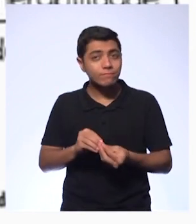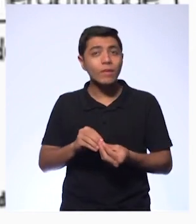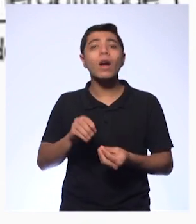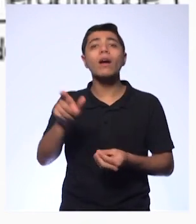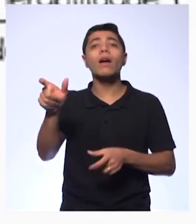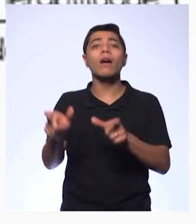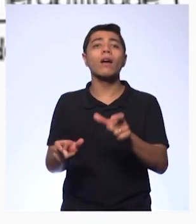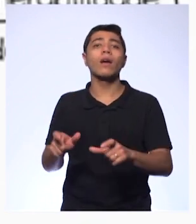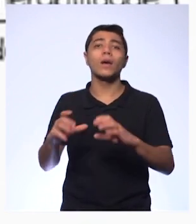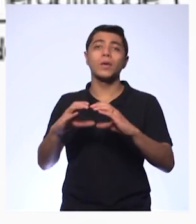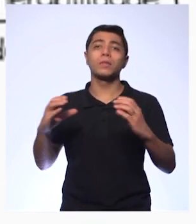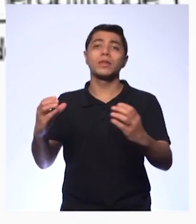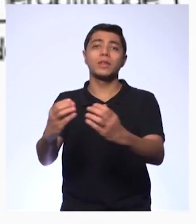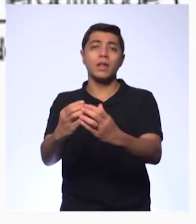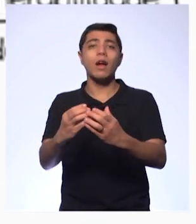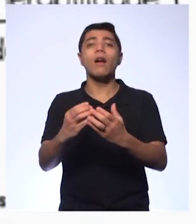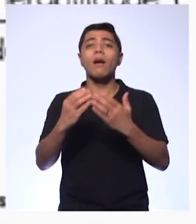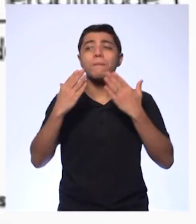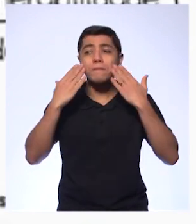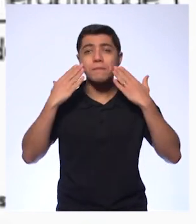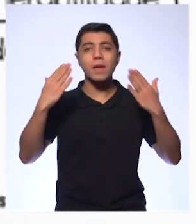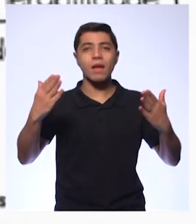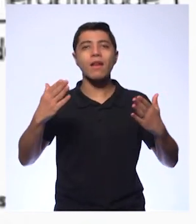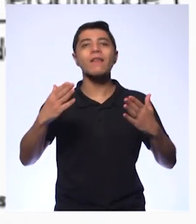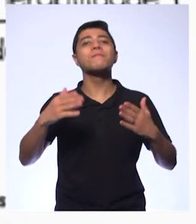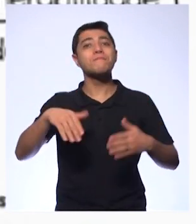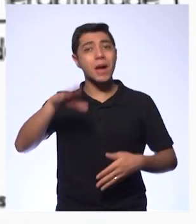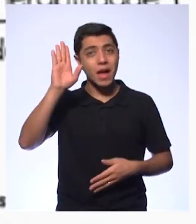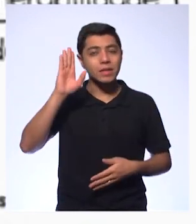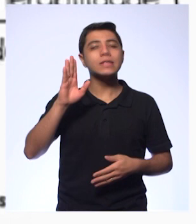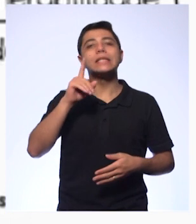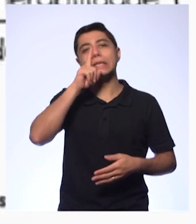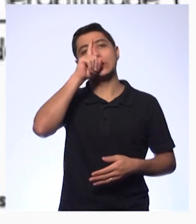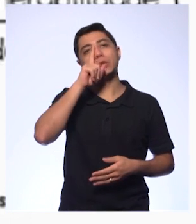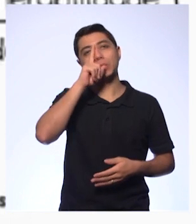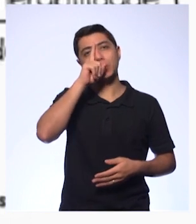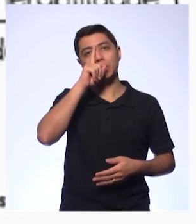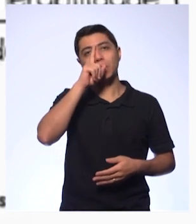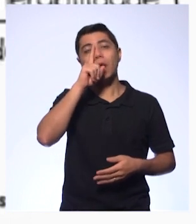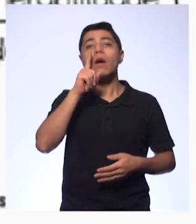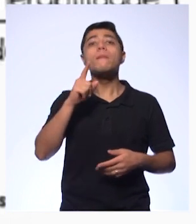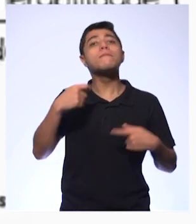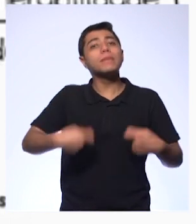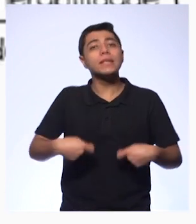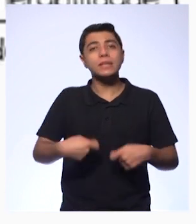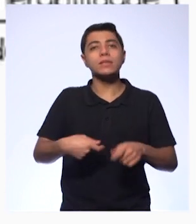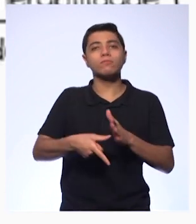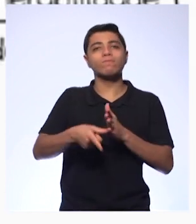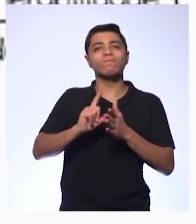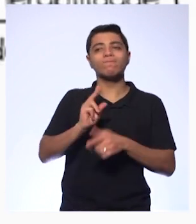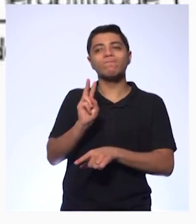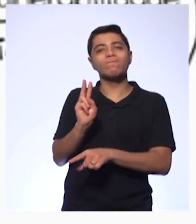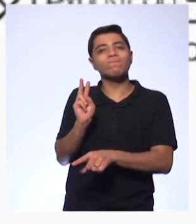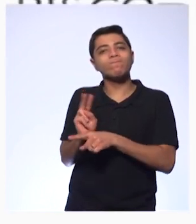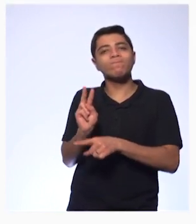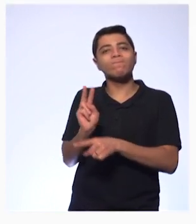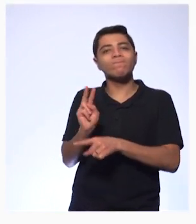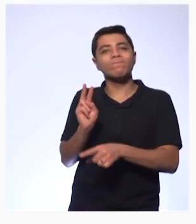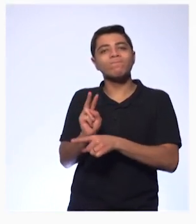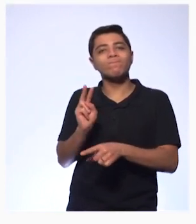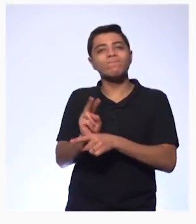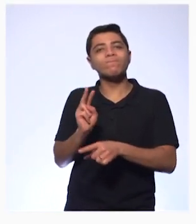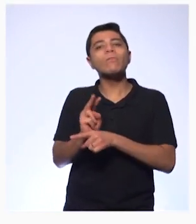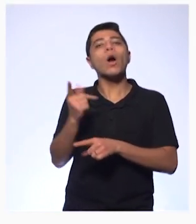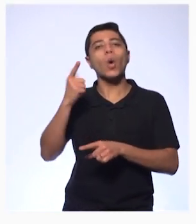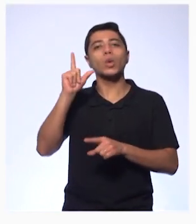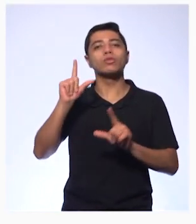uma comunidade, maior será o risco. E quanto maior a capacidade de prevenção, proteção e resposta, menor o risco. É adotada